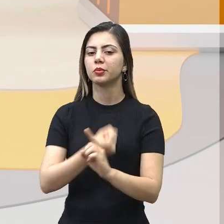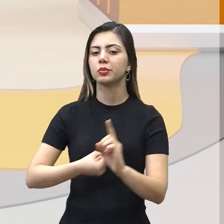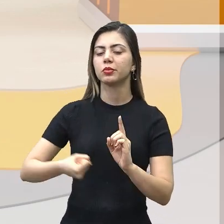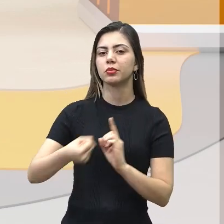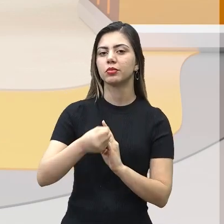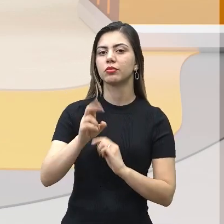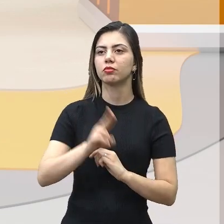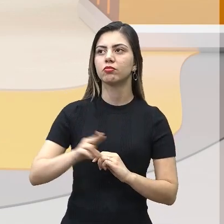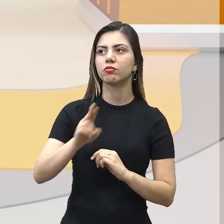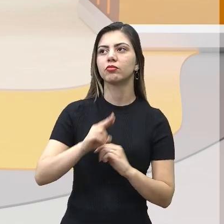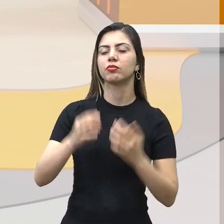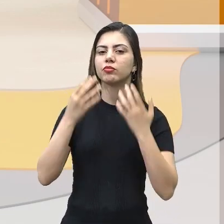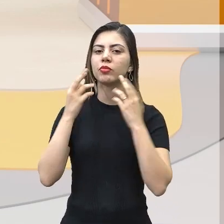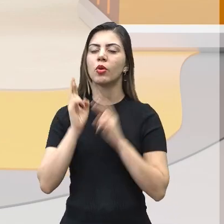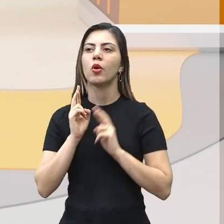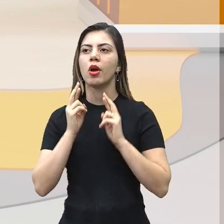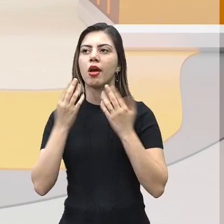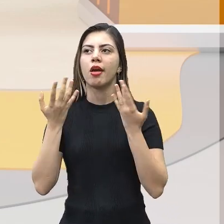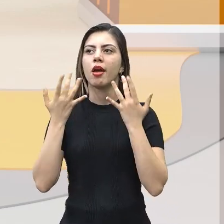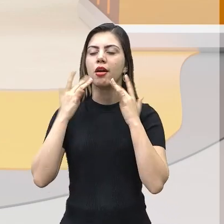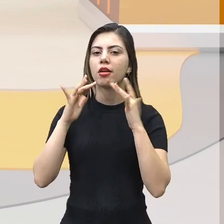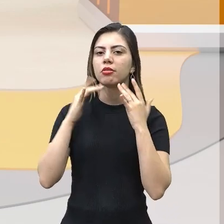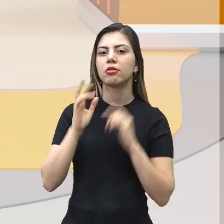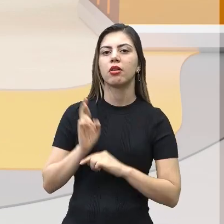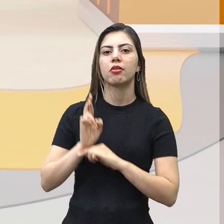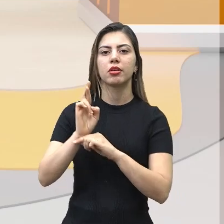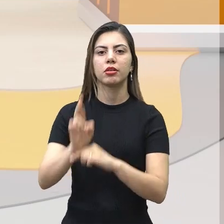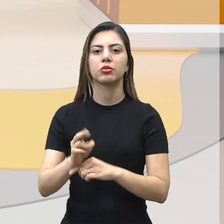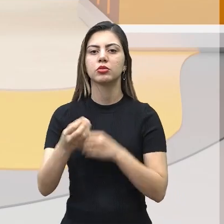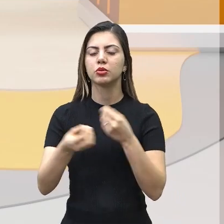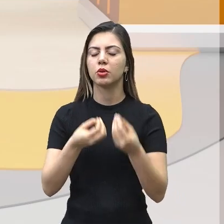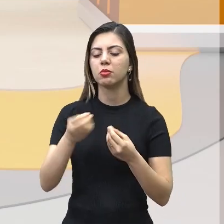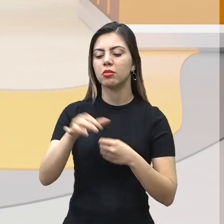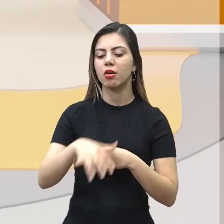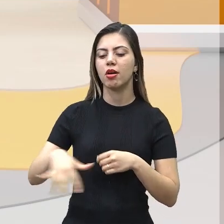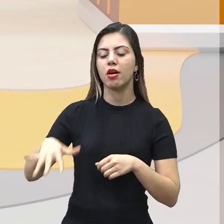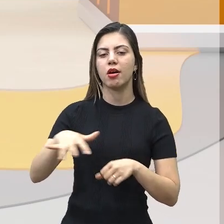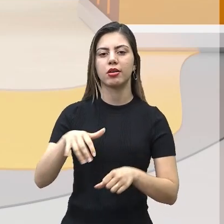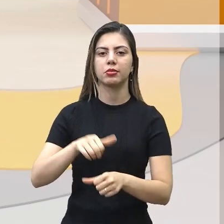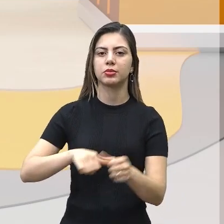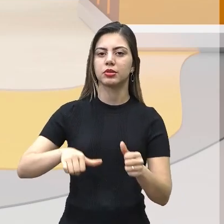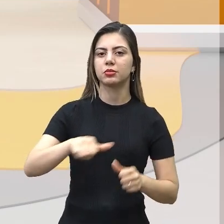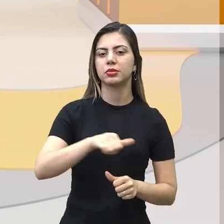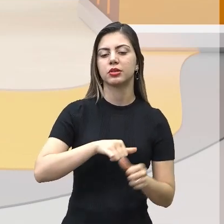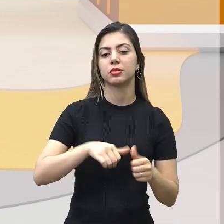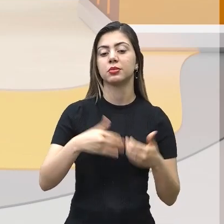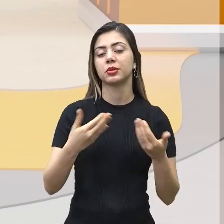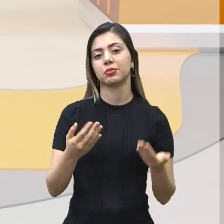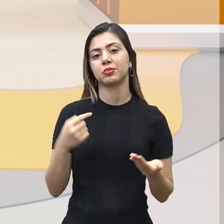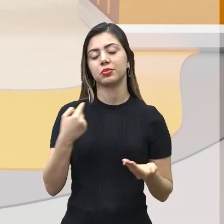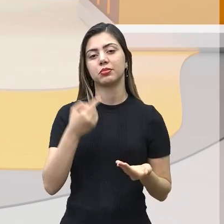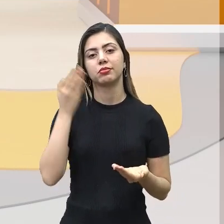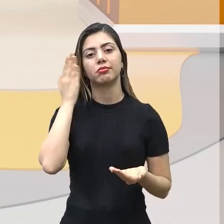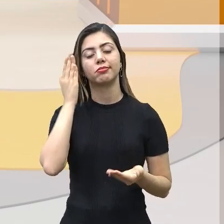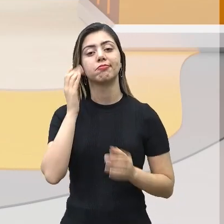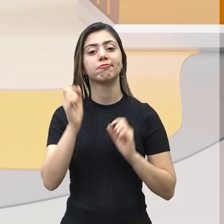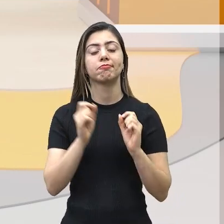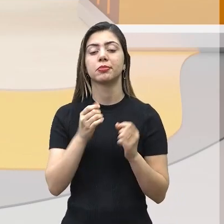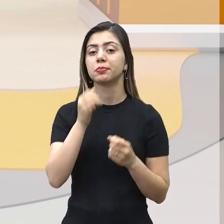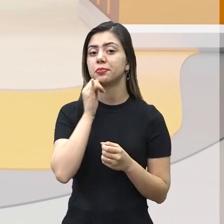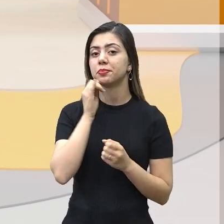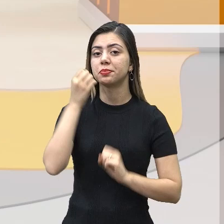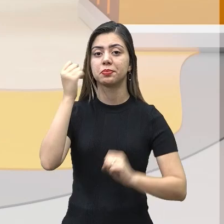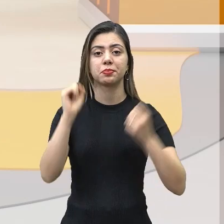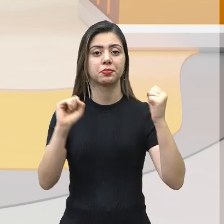usando a natureza, como a sociedade ela está mudando o espaço. Afinal de contas, por exemplo, a gente sabe que uma